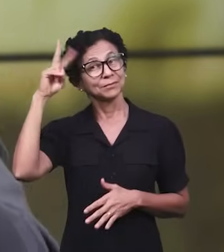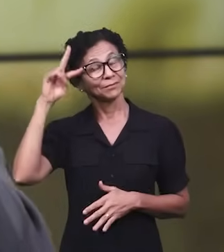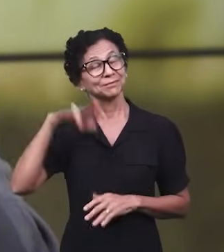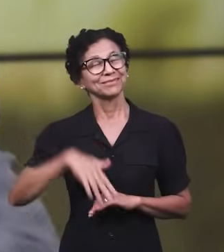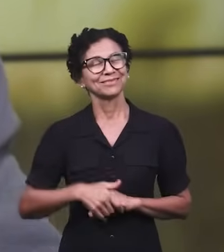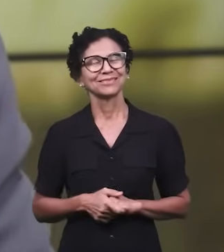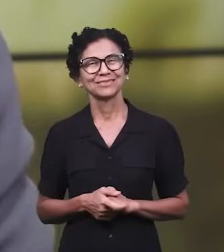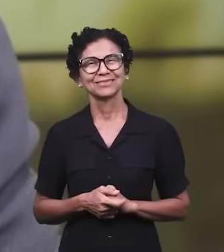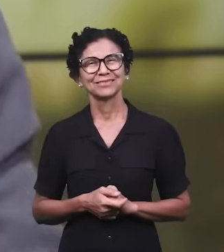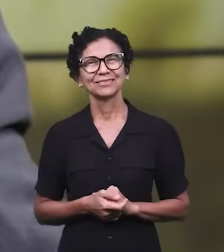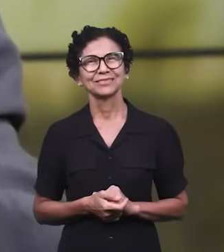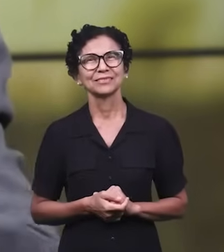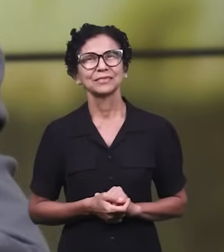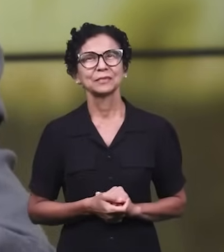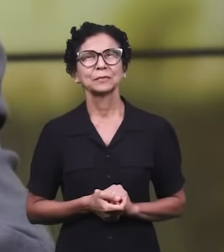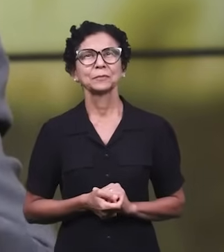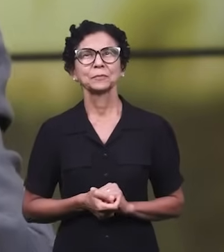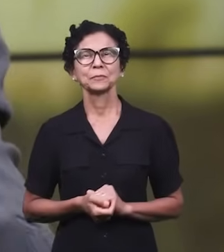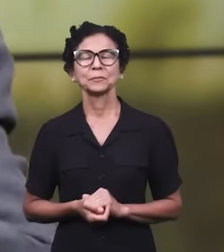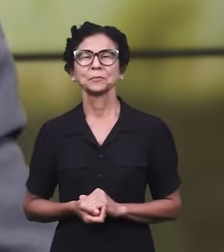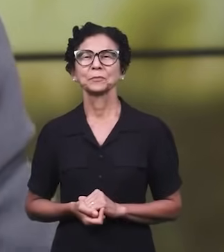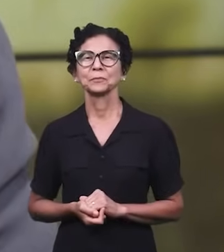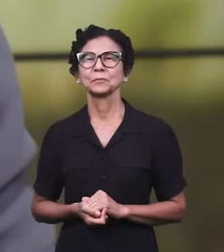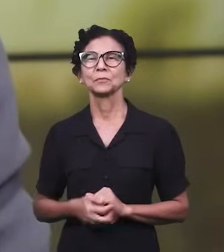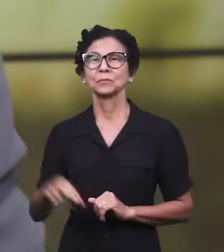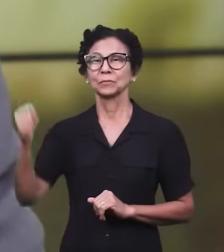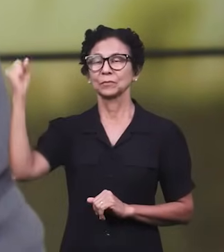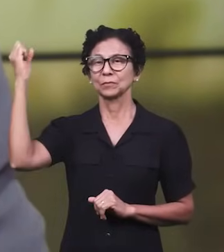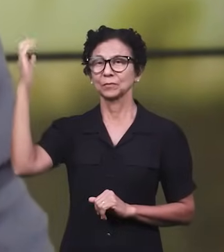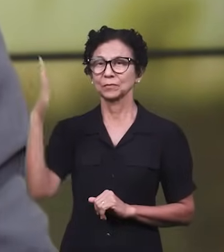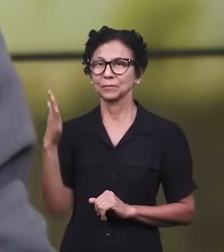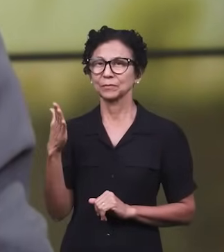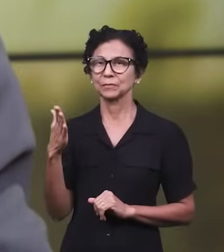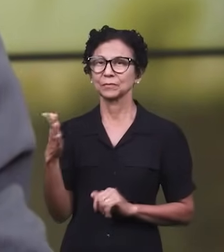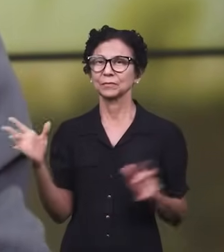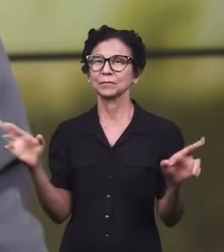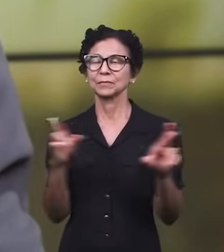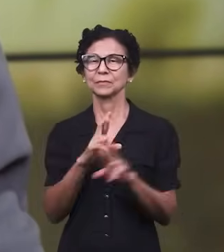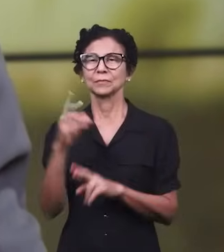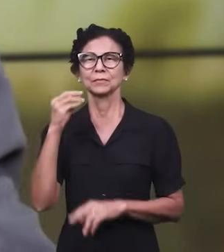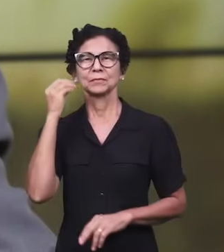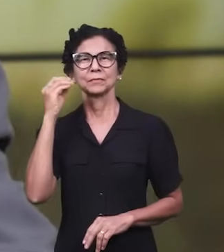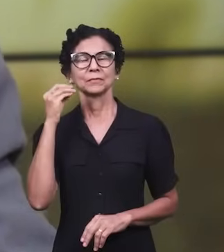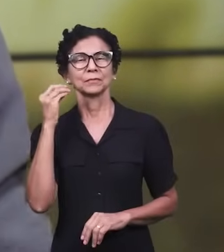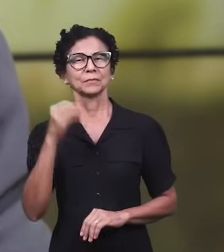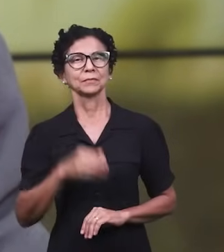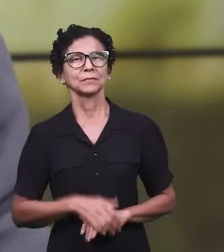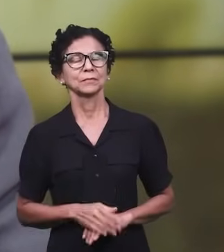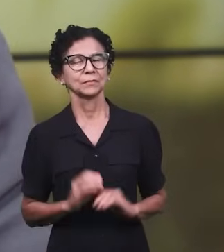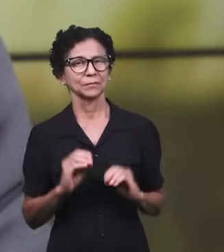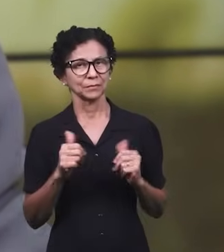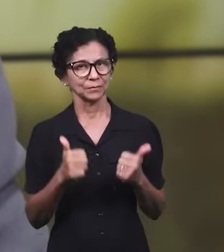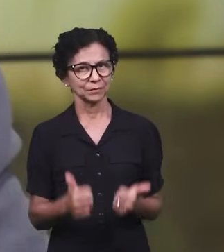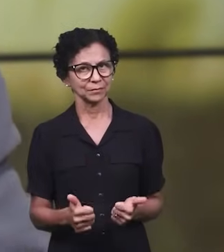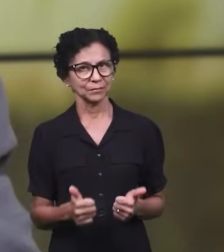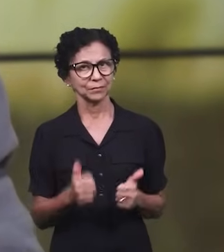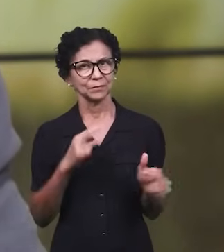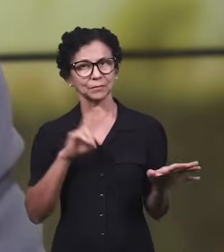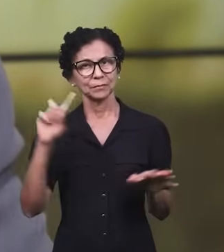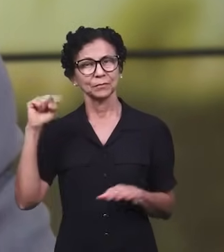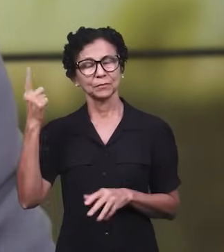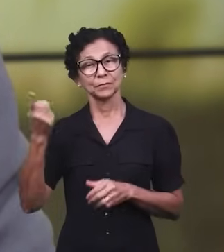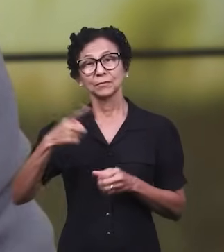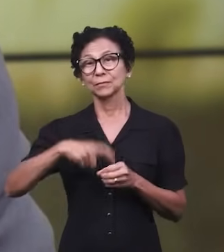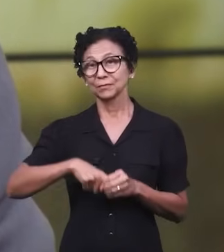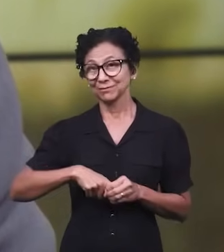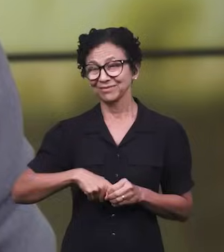profundamente. Tenho certeza que o Senhor vai me dar, ou vai lhe dar, mais revelações associadas a essa experiência, aquilo que foi trazido, tá bom? Semana que vem,